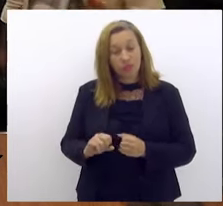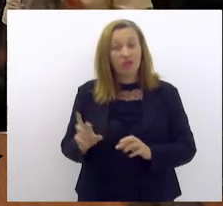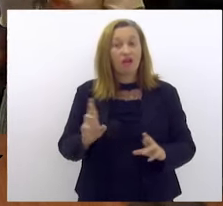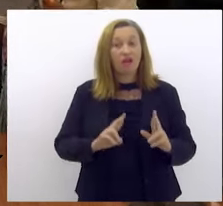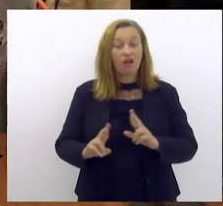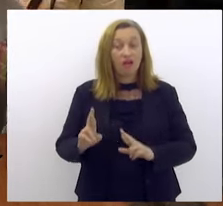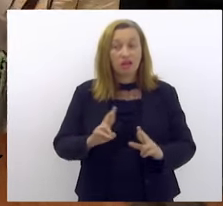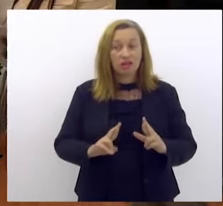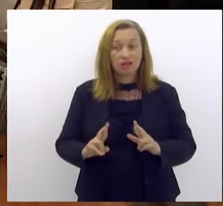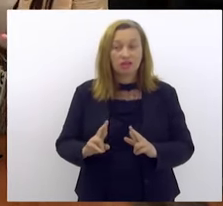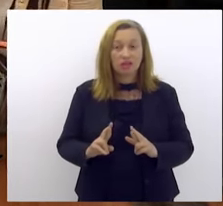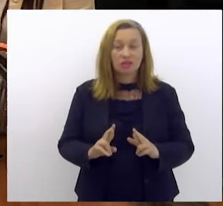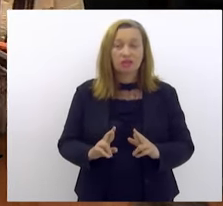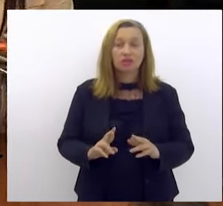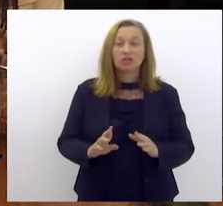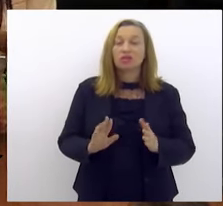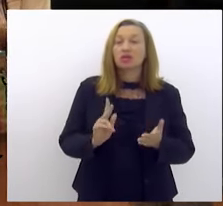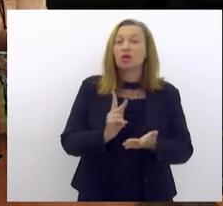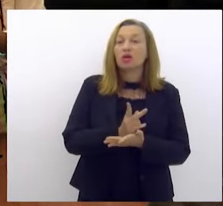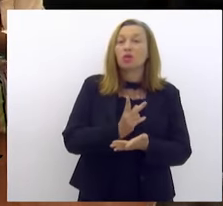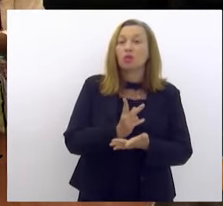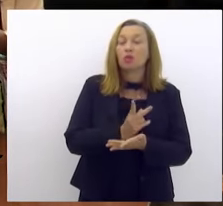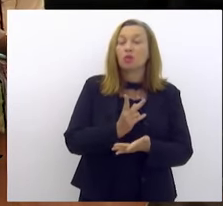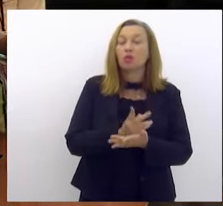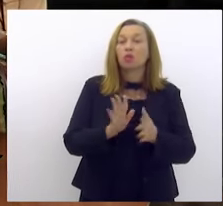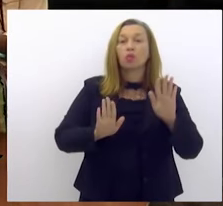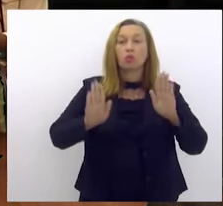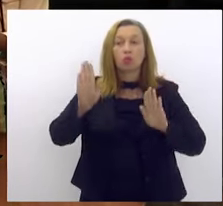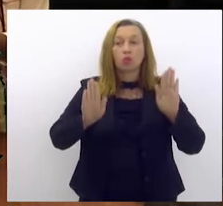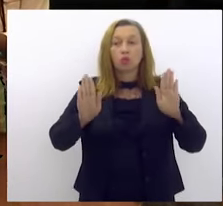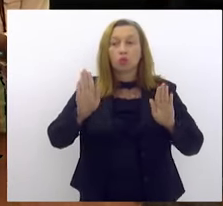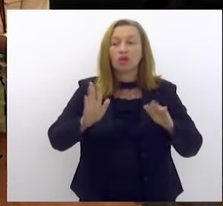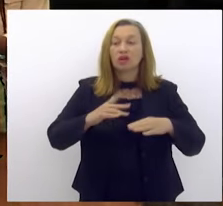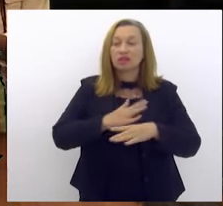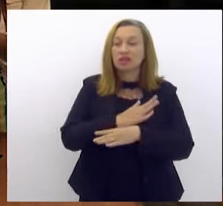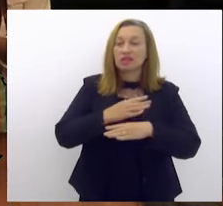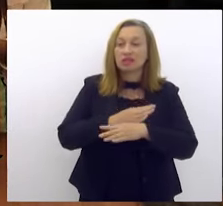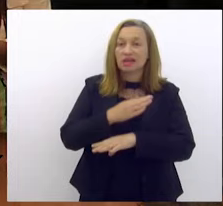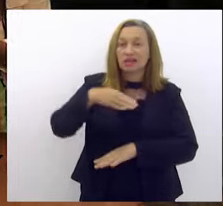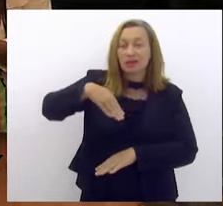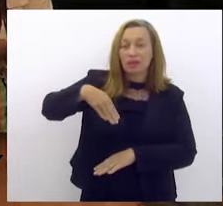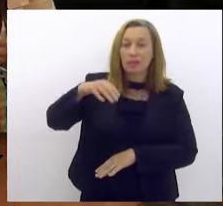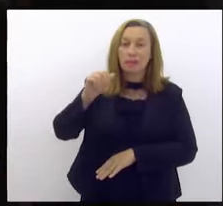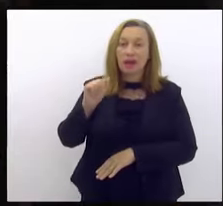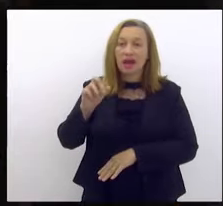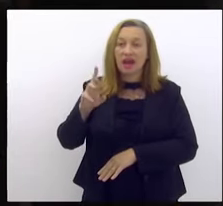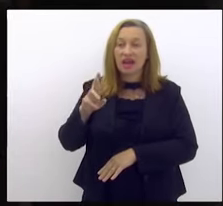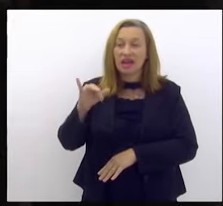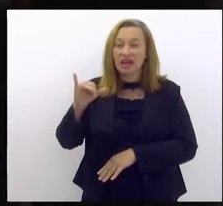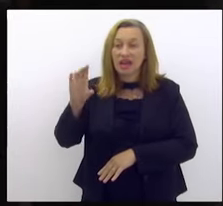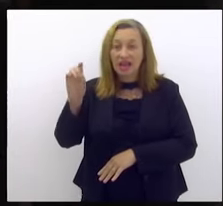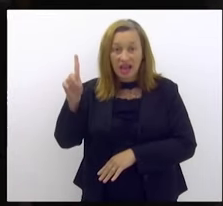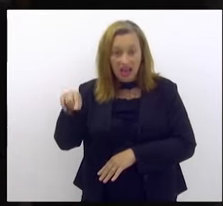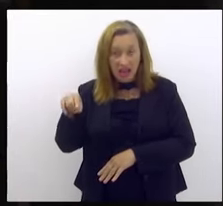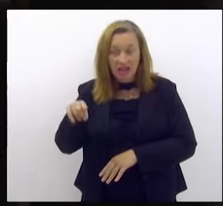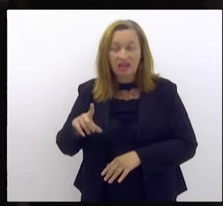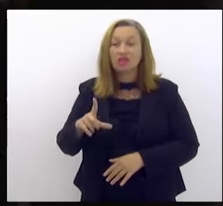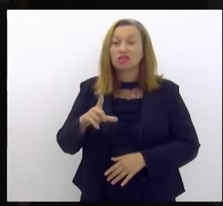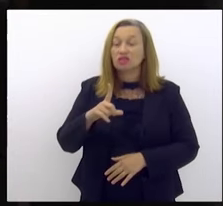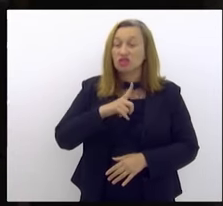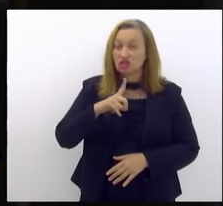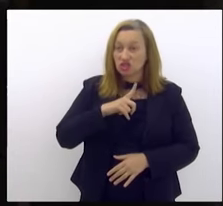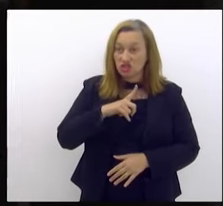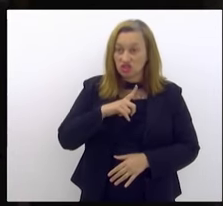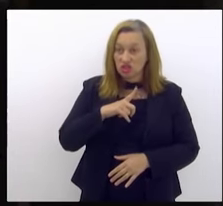uma fraude de licitação na cidade de Maricá, onde existiam cartas marcadas para